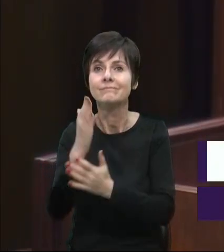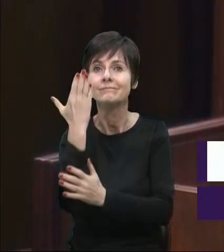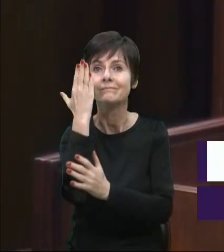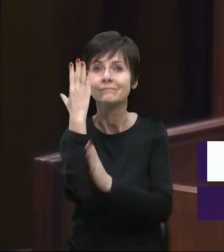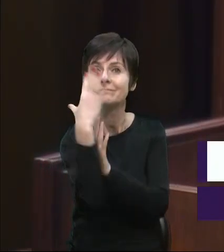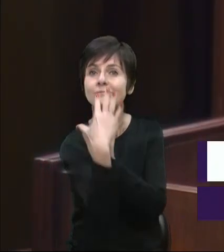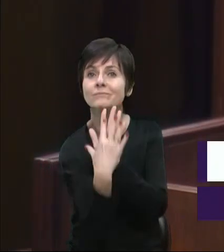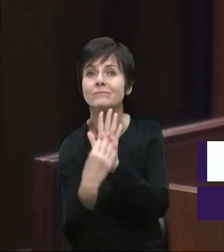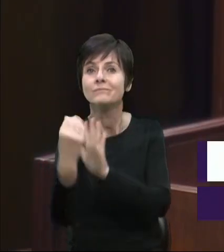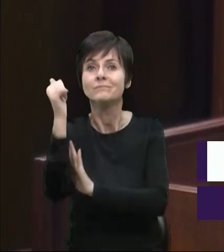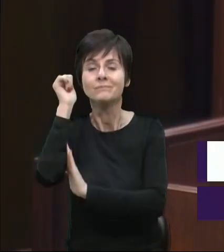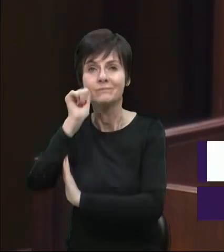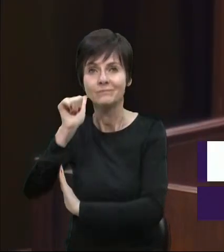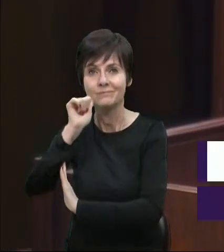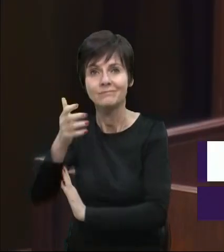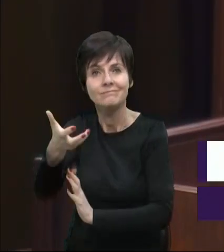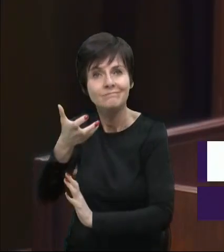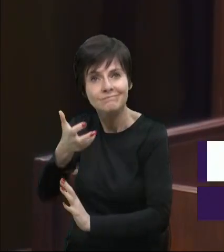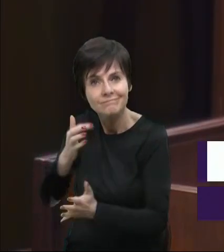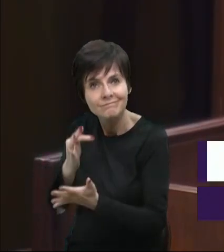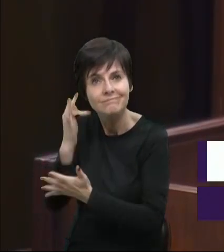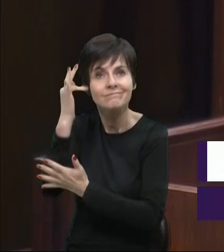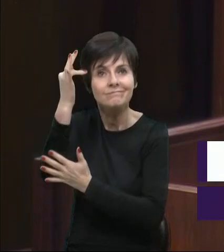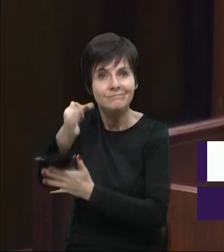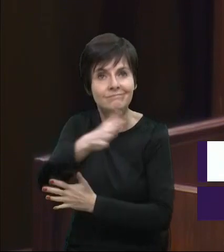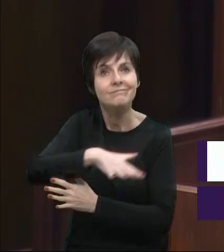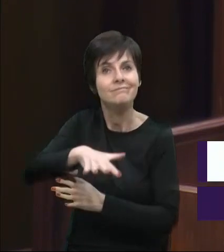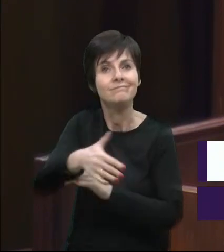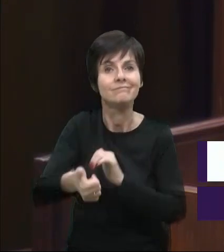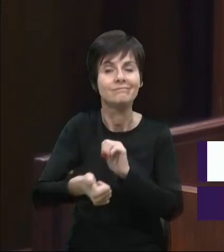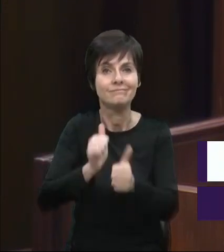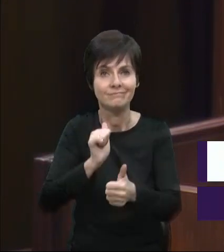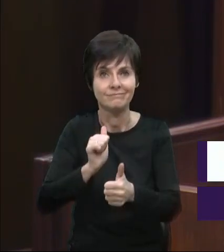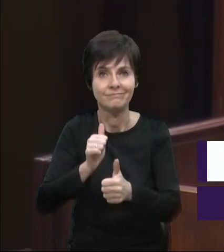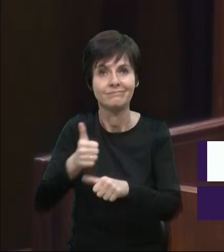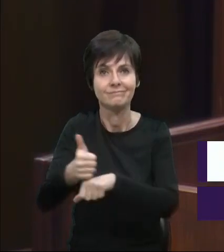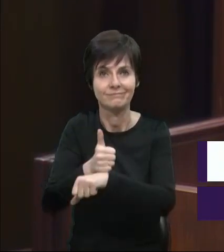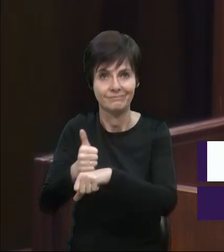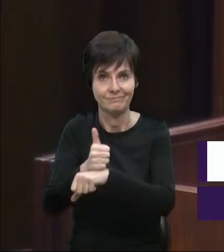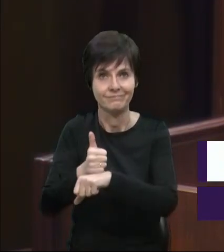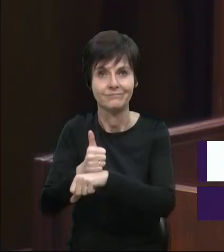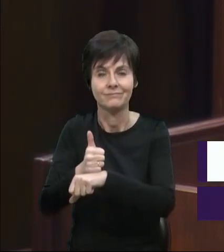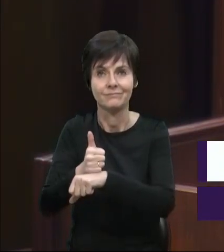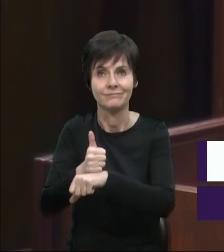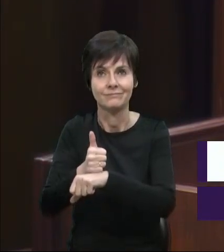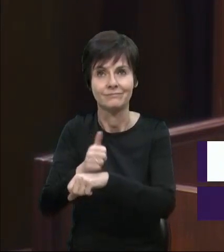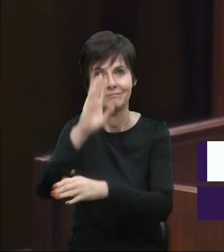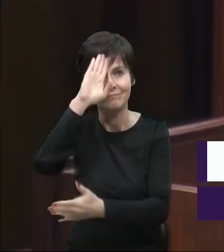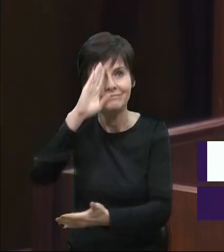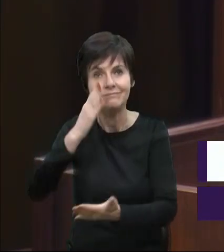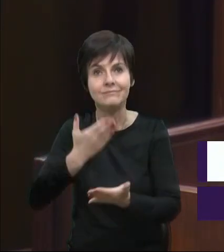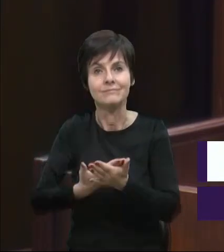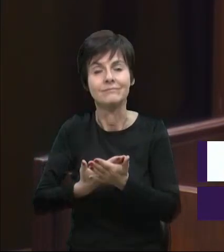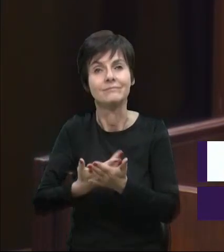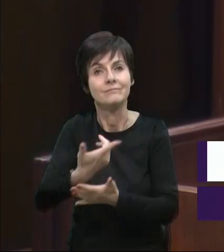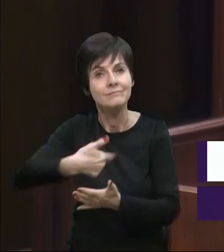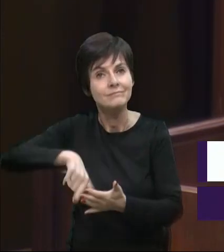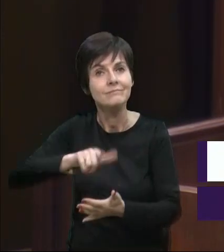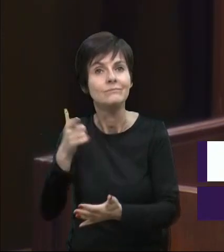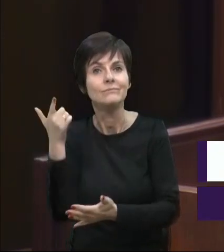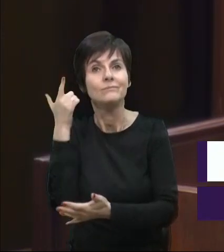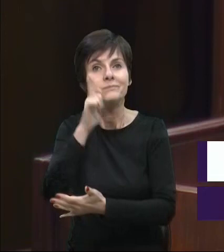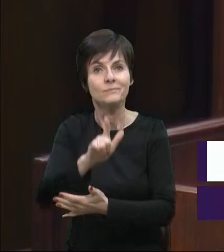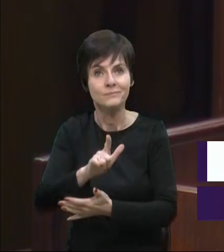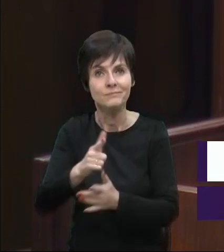outras meninas que querem seguir carreira no esporte, de serem profissionais. E eu acho que nós estamos num